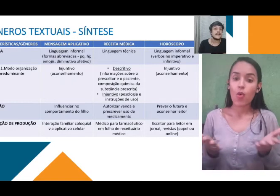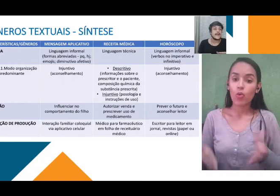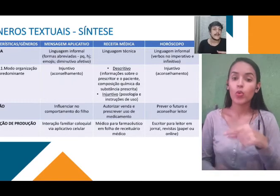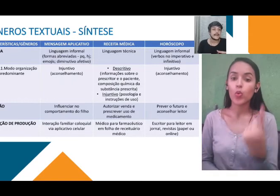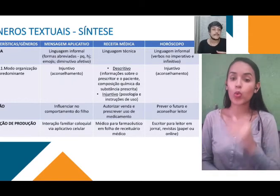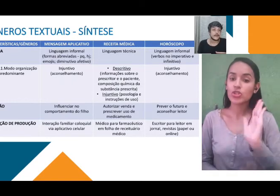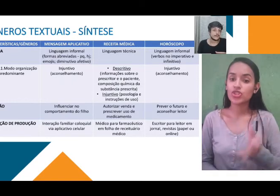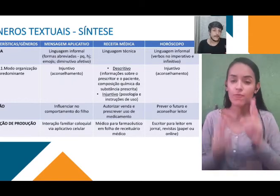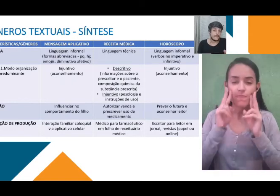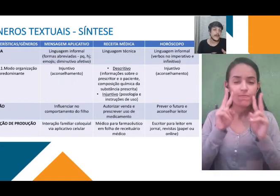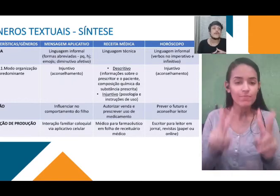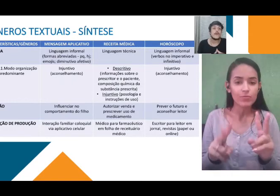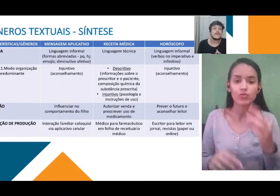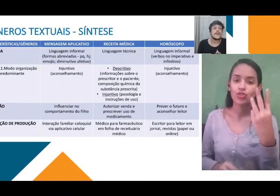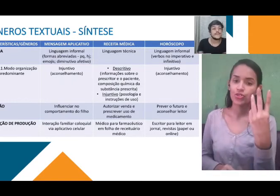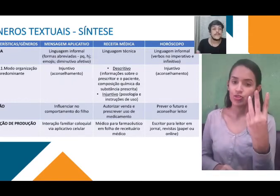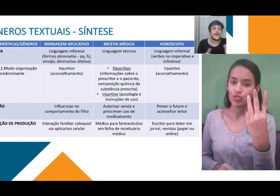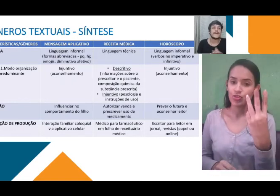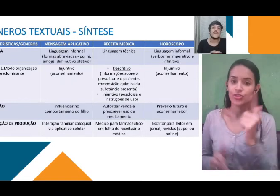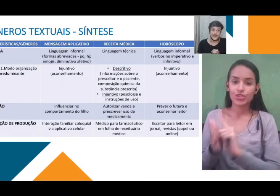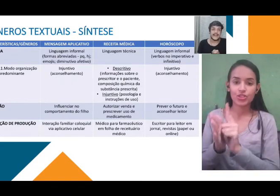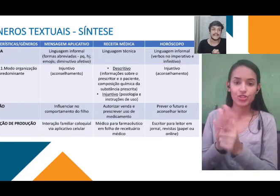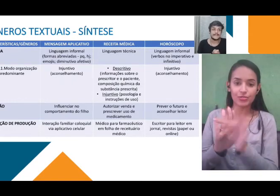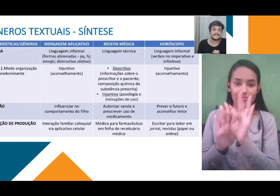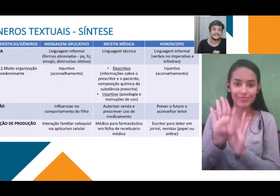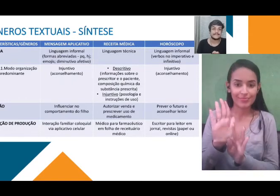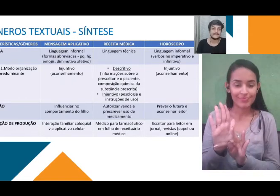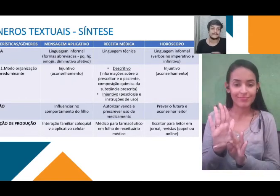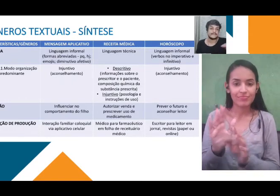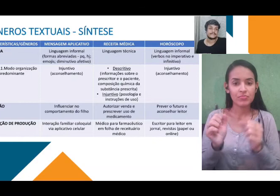revista, no papel ou de forma online.